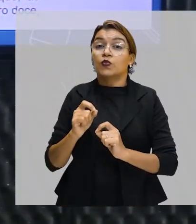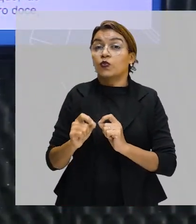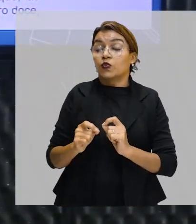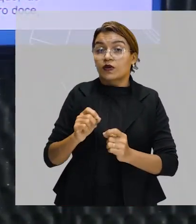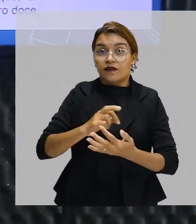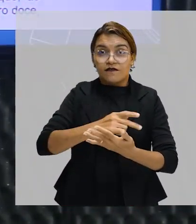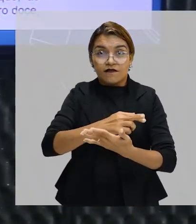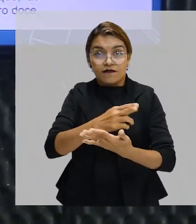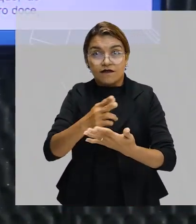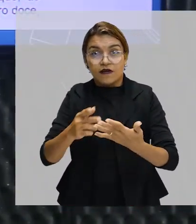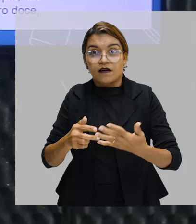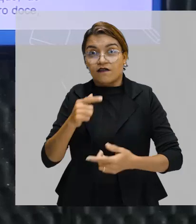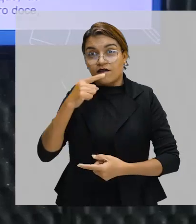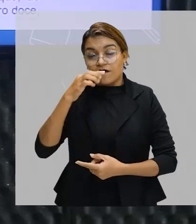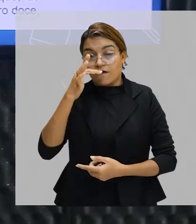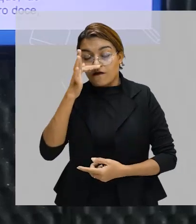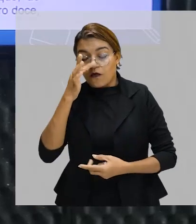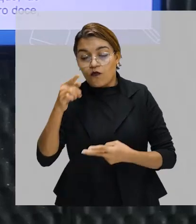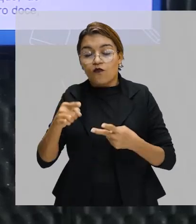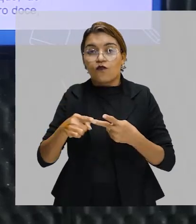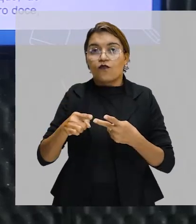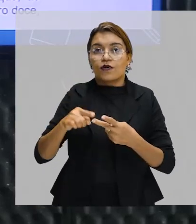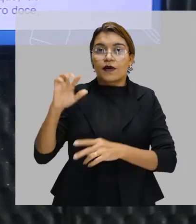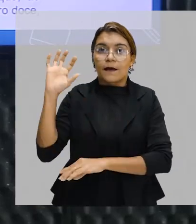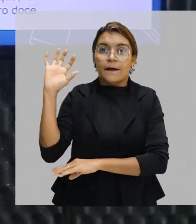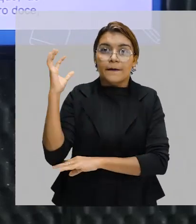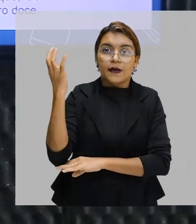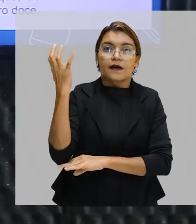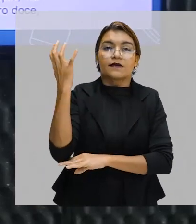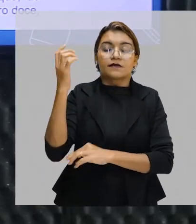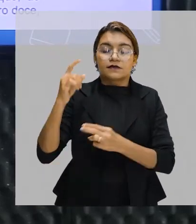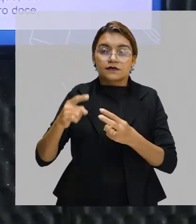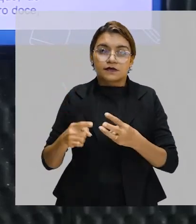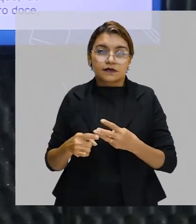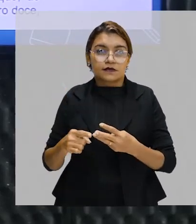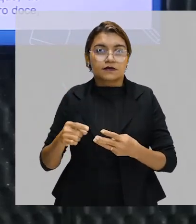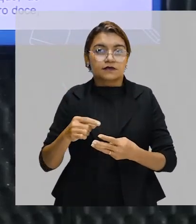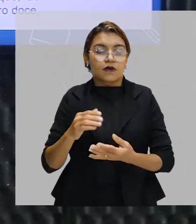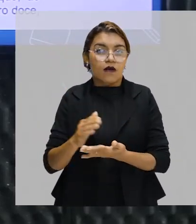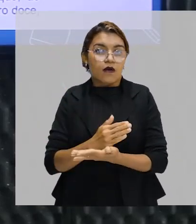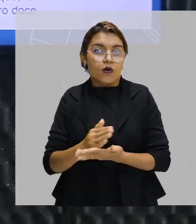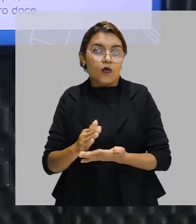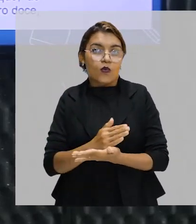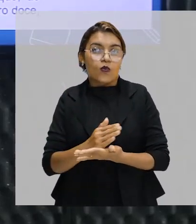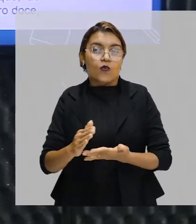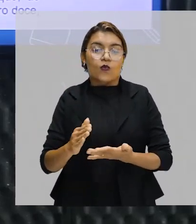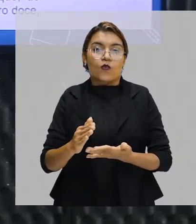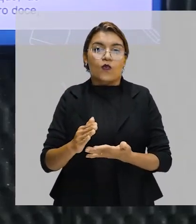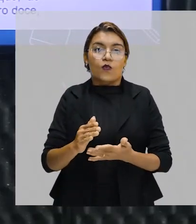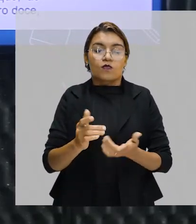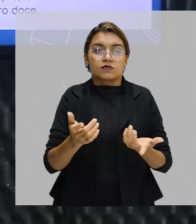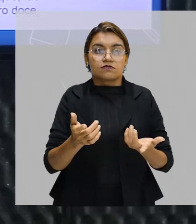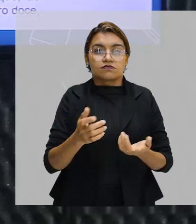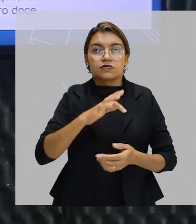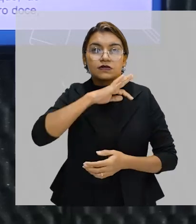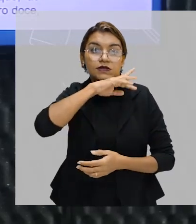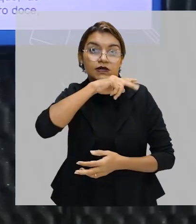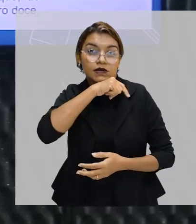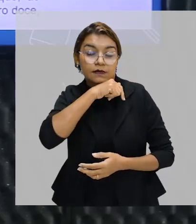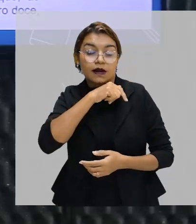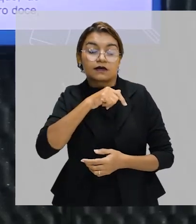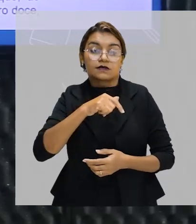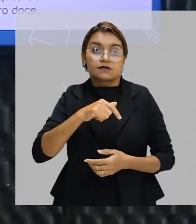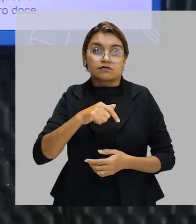diversas flores, plantas, né, e algumas partes de animais apresentavam,